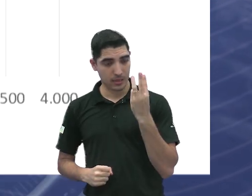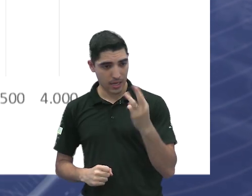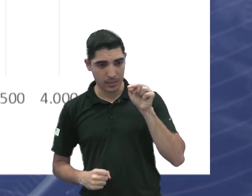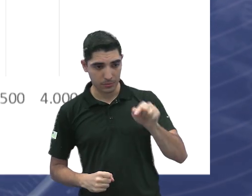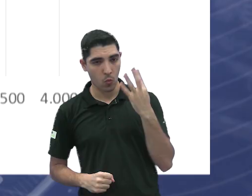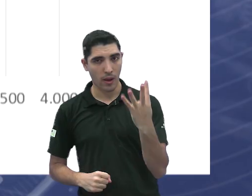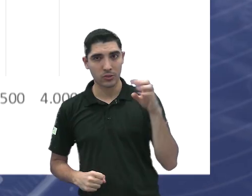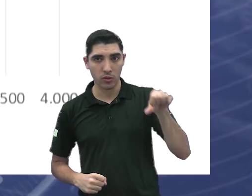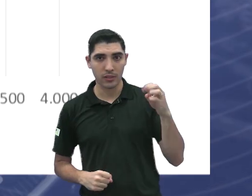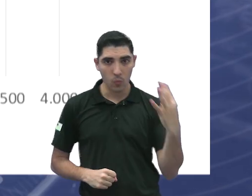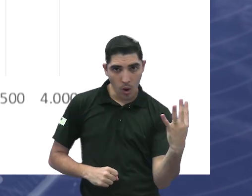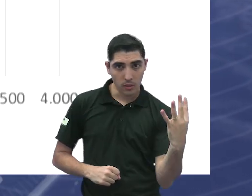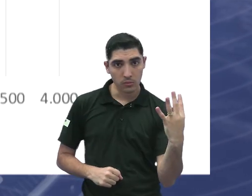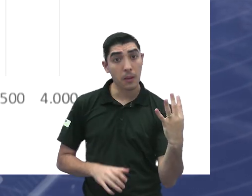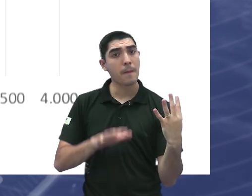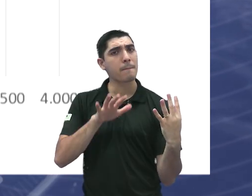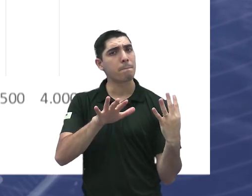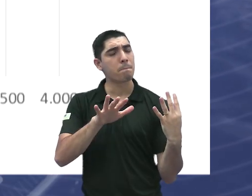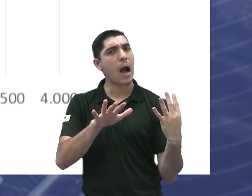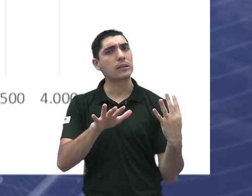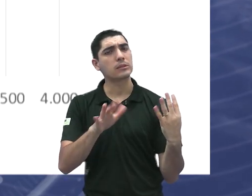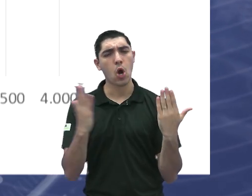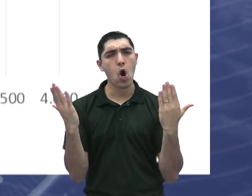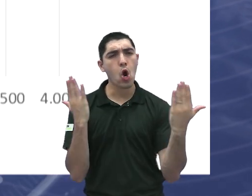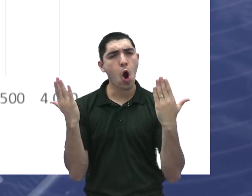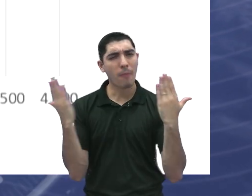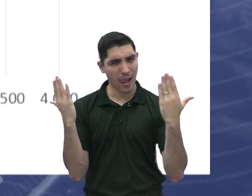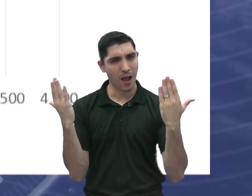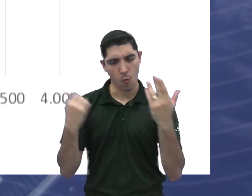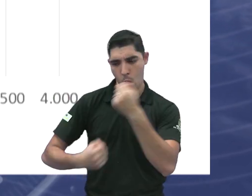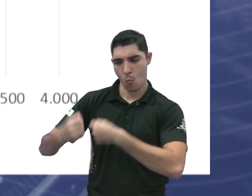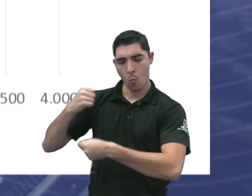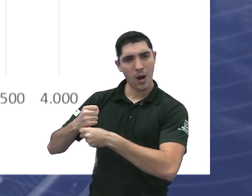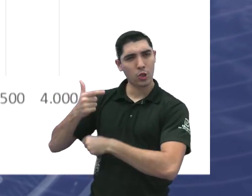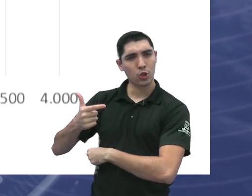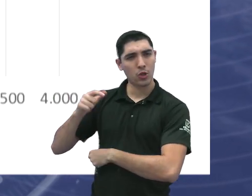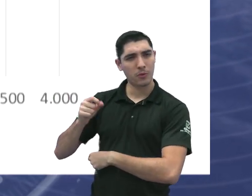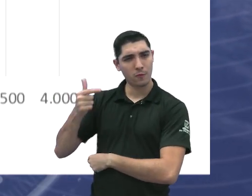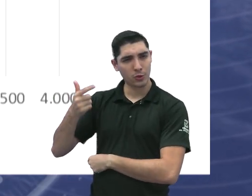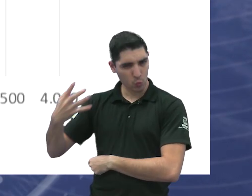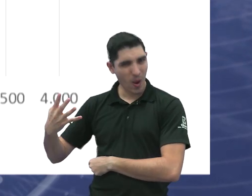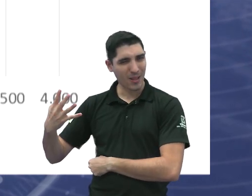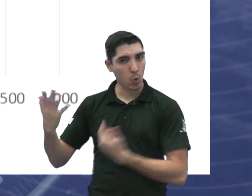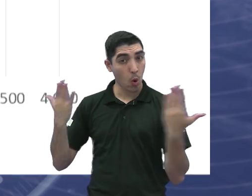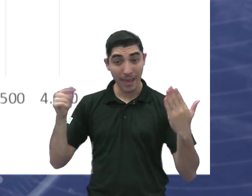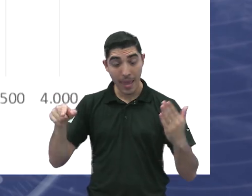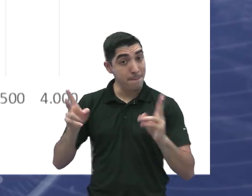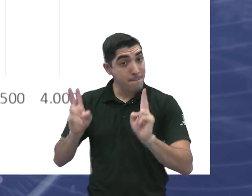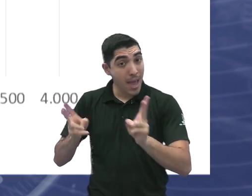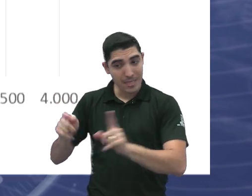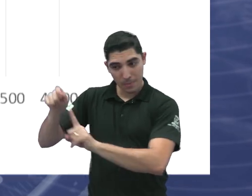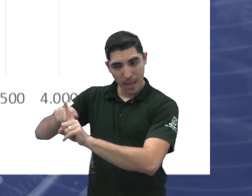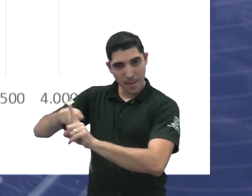3.494. O interessante é que, quando fazemos um comparativo com o mesmo período de 2024, quando